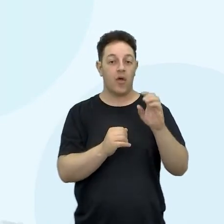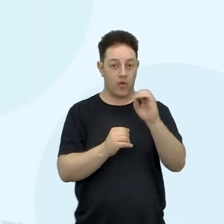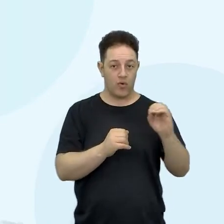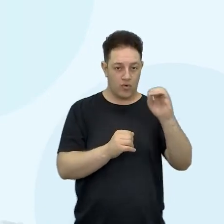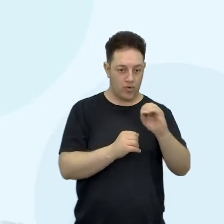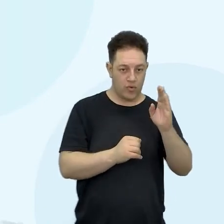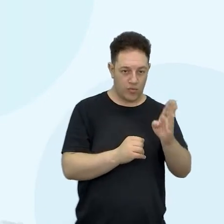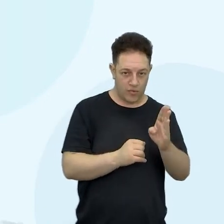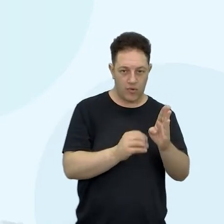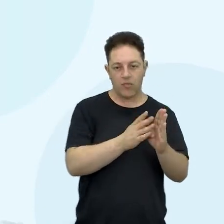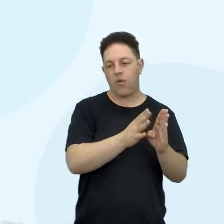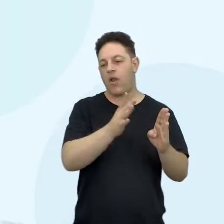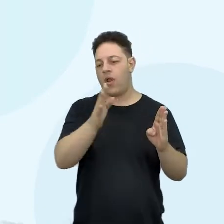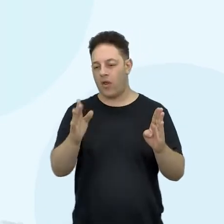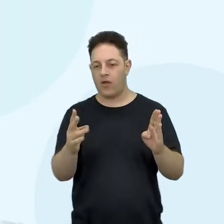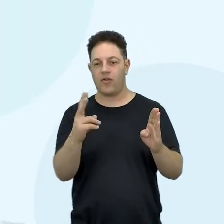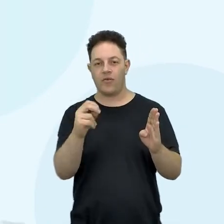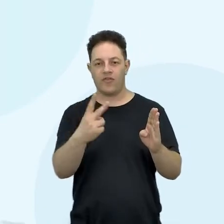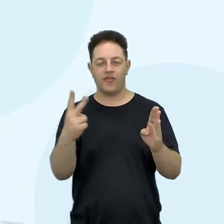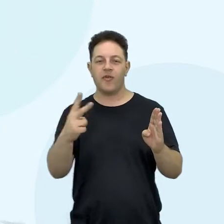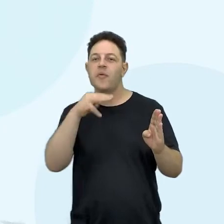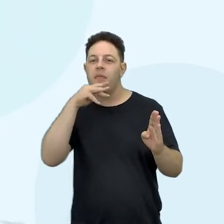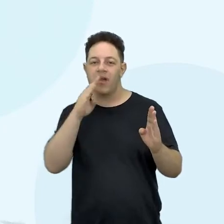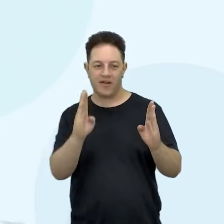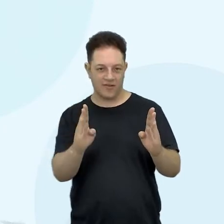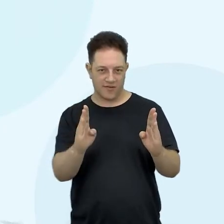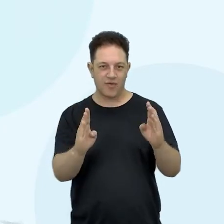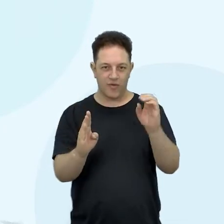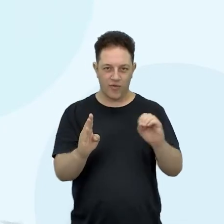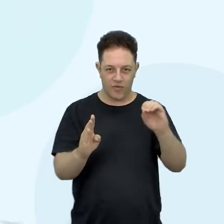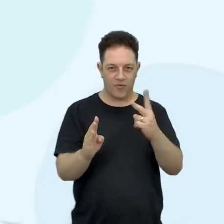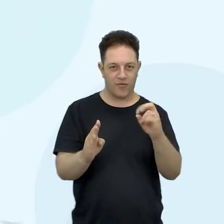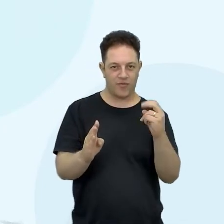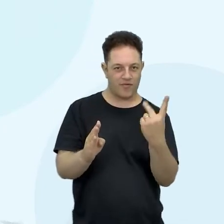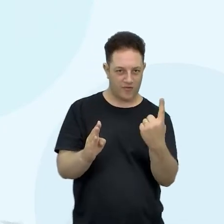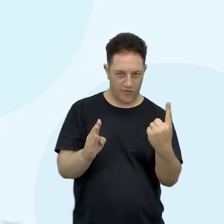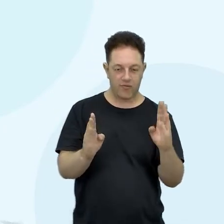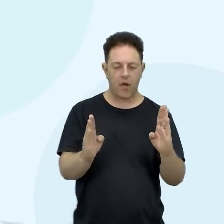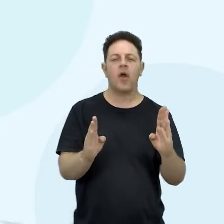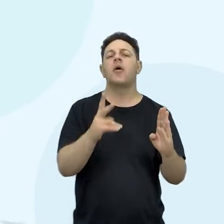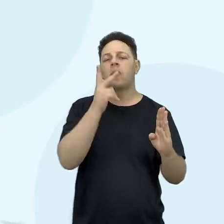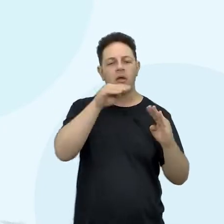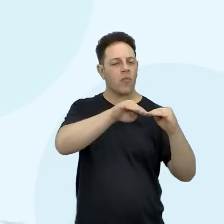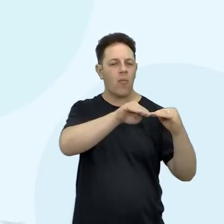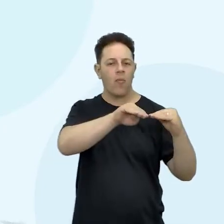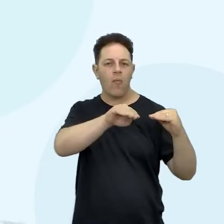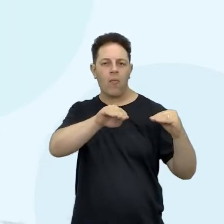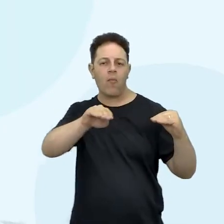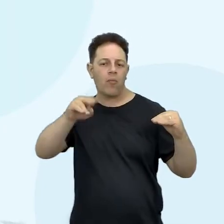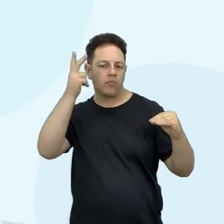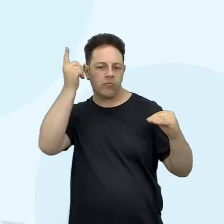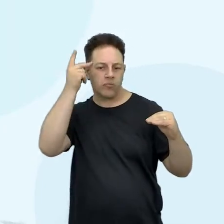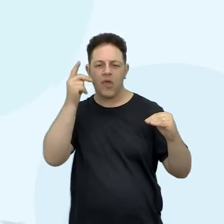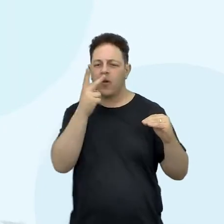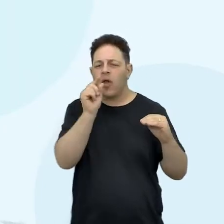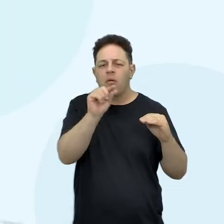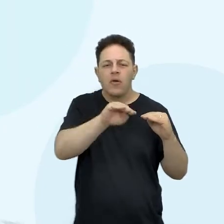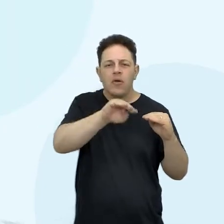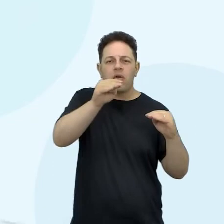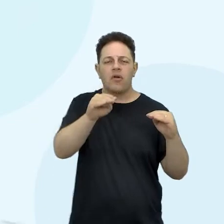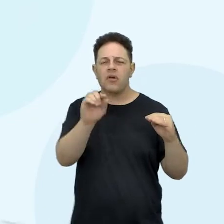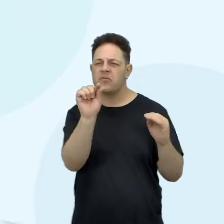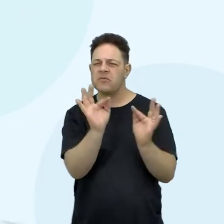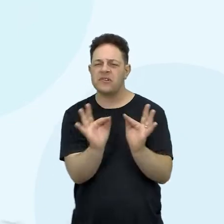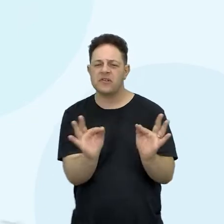2021, né, começando em 2021, até 2022, o consumo era constante. Veja que está bem pouco ali a diferença,